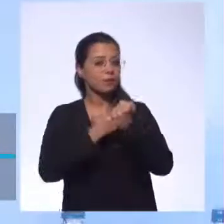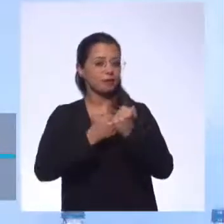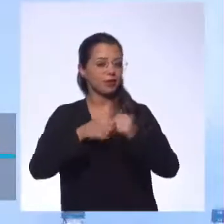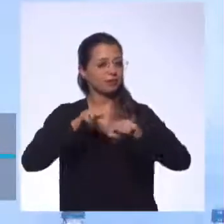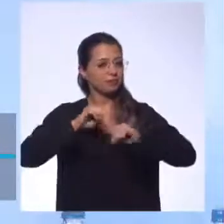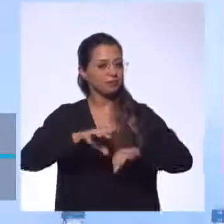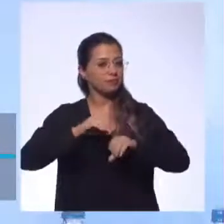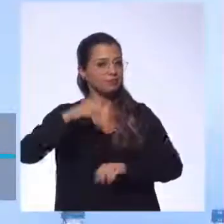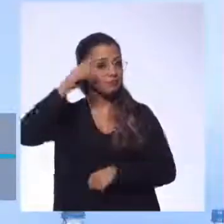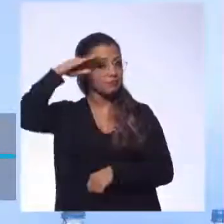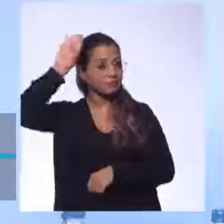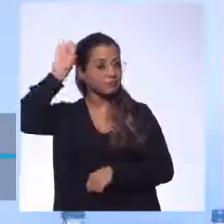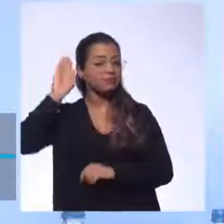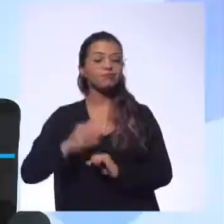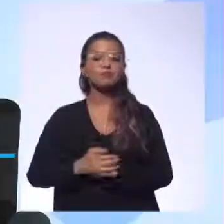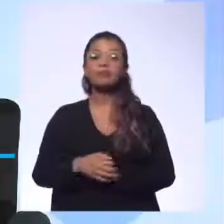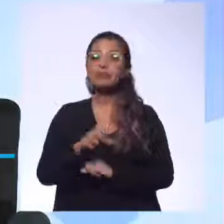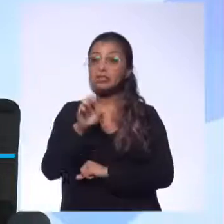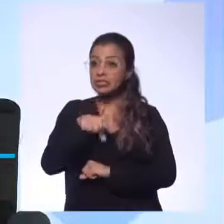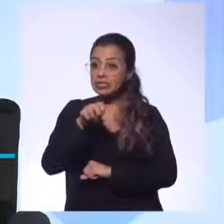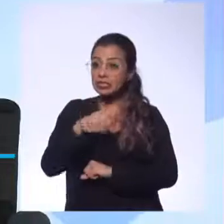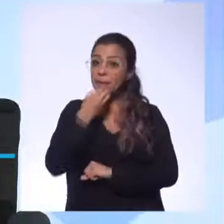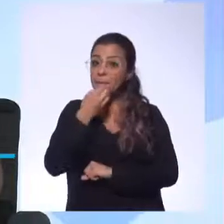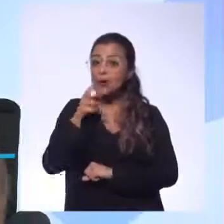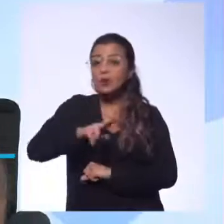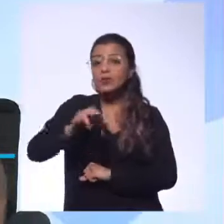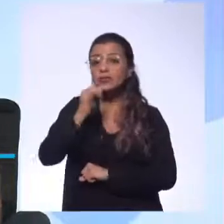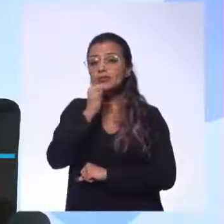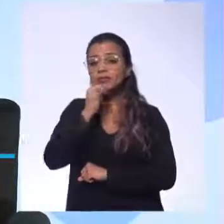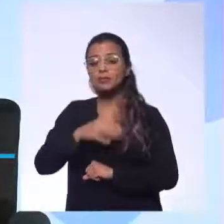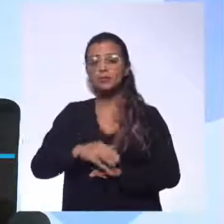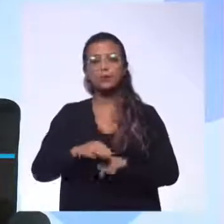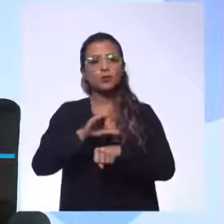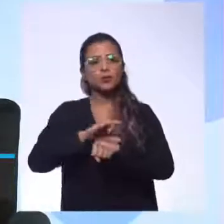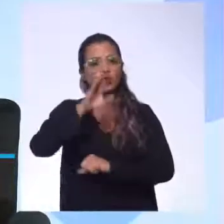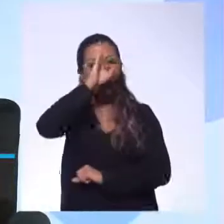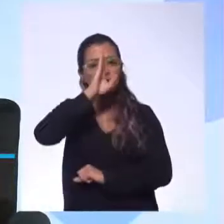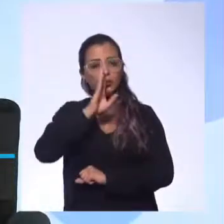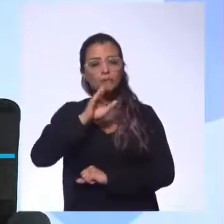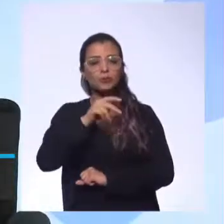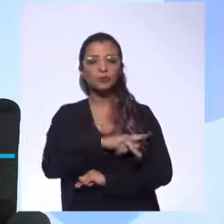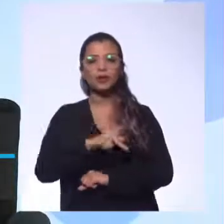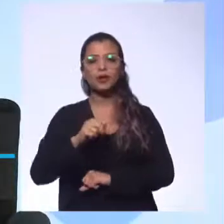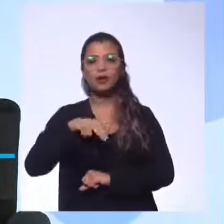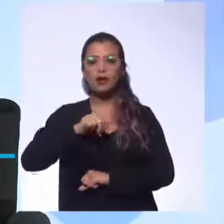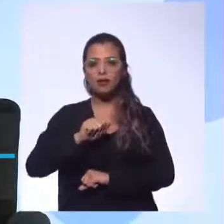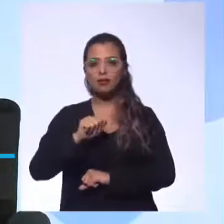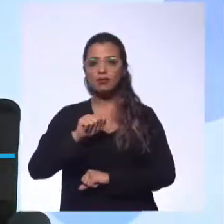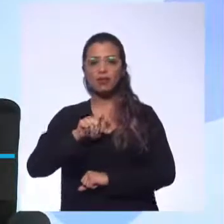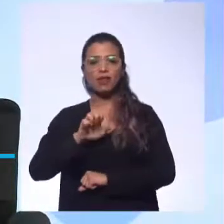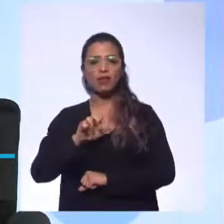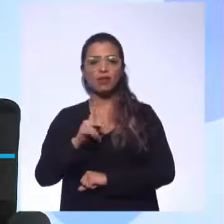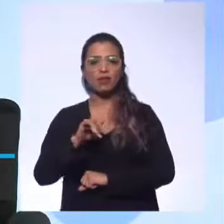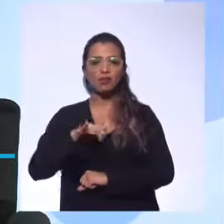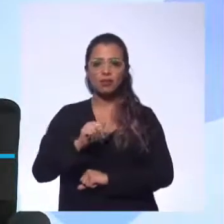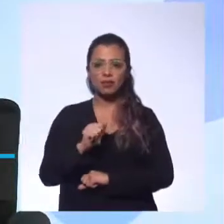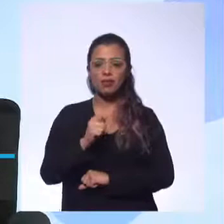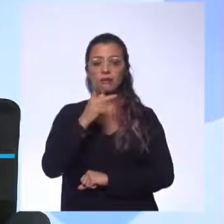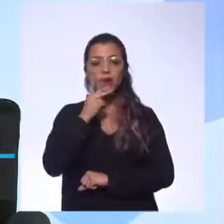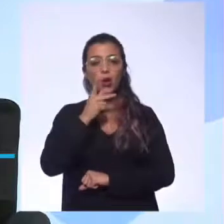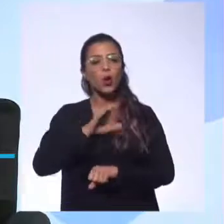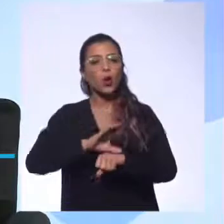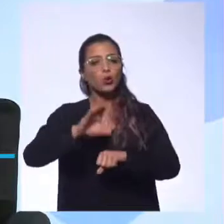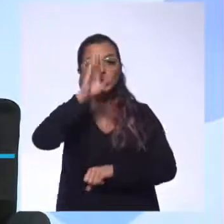Entendeu? Não é só Exatamente. questão Era de bom gostar. colocar aí um exemplo, né? É. Ó, cursos gratuitos, a professora Ana Eulinda colocou, cursos gratuitos